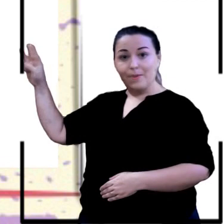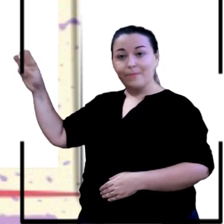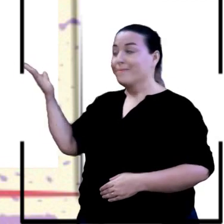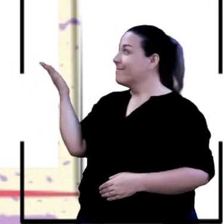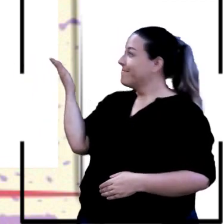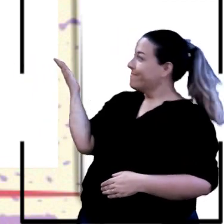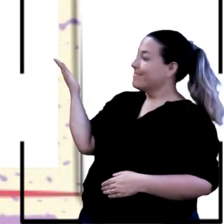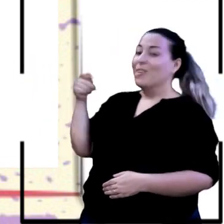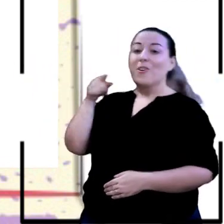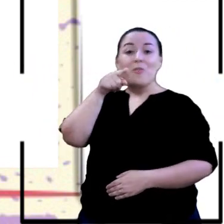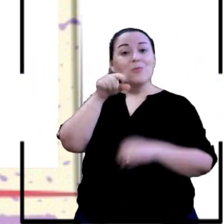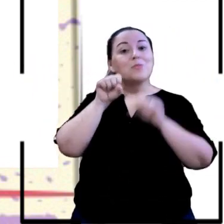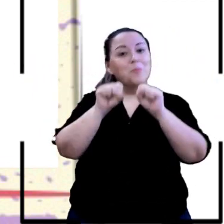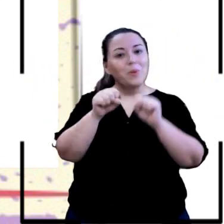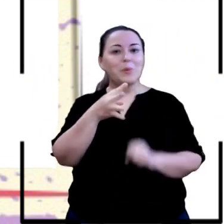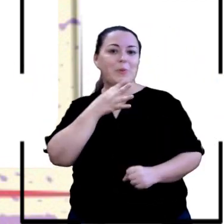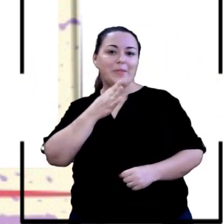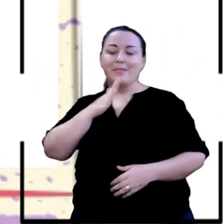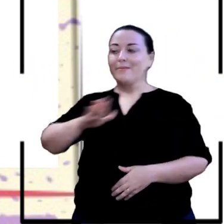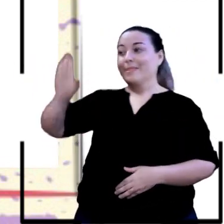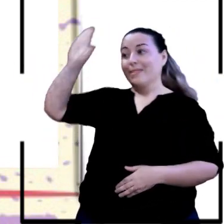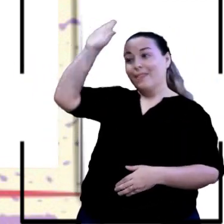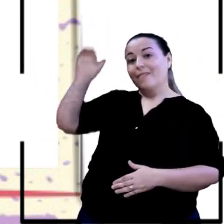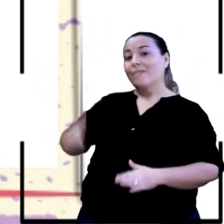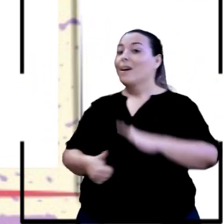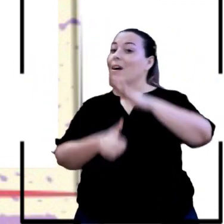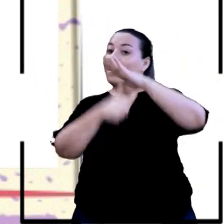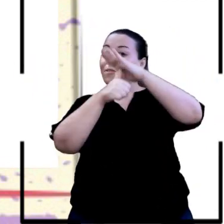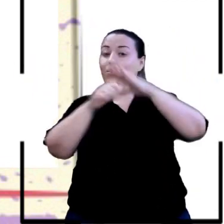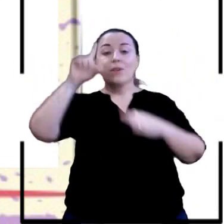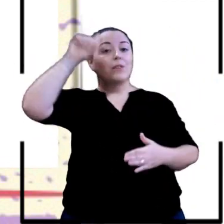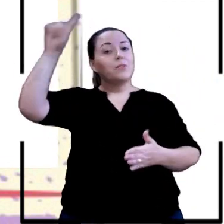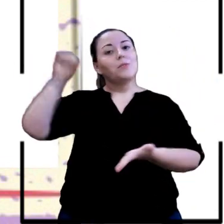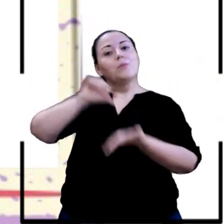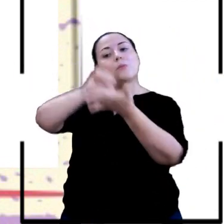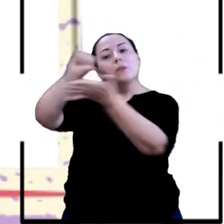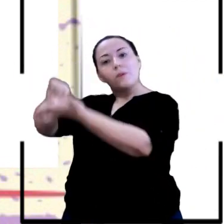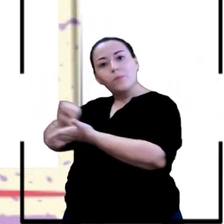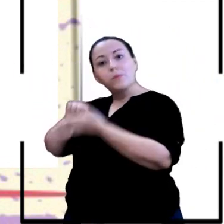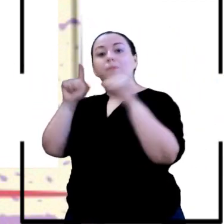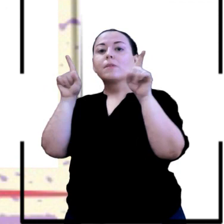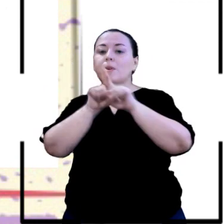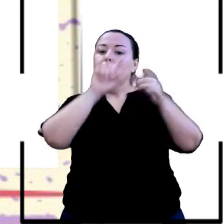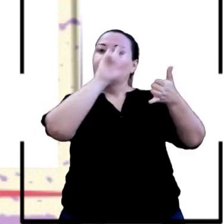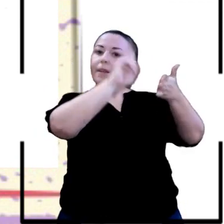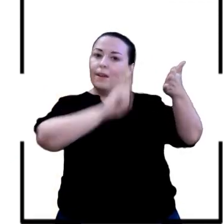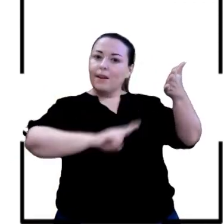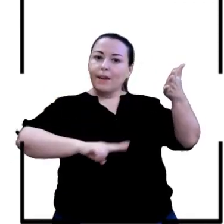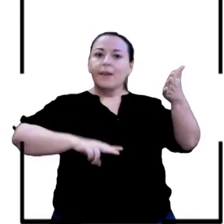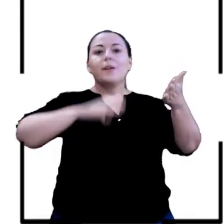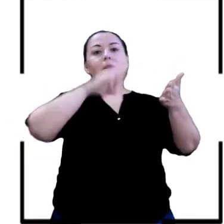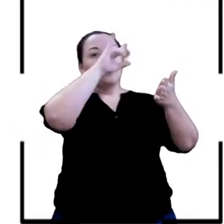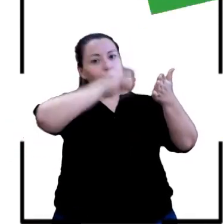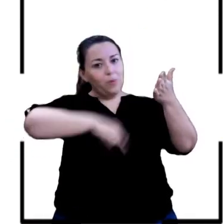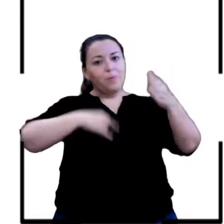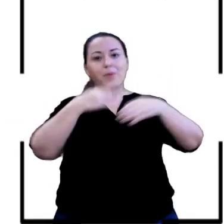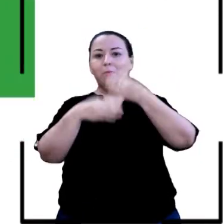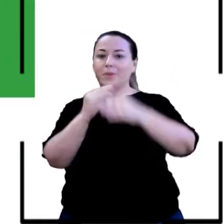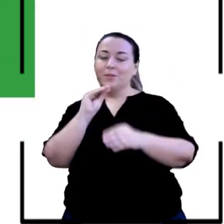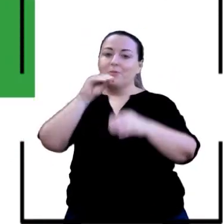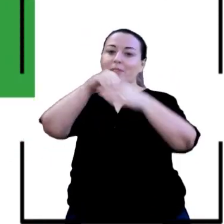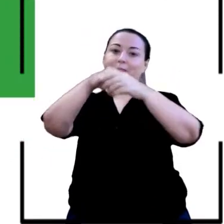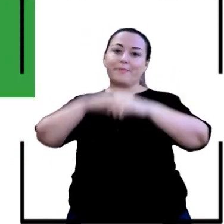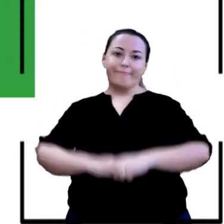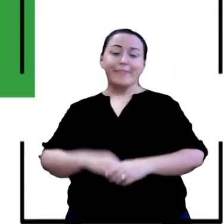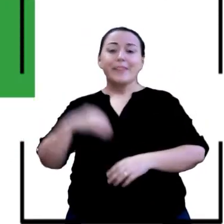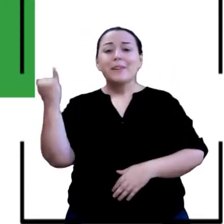processoeleitoral.ifmt.edu.br, você pode conhecer os candidatos a reitor e diretores gerais, além de ter acesso a todos os documentos do processo eleitoral. Procure conhecer seu plano de